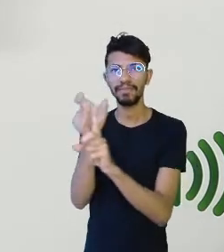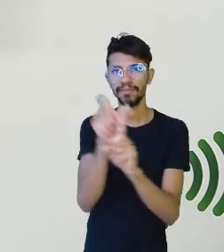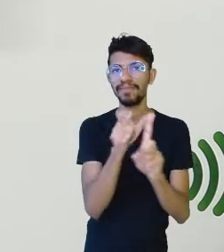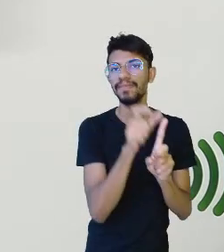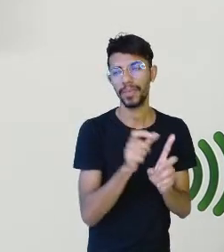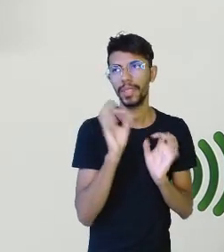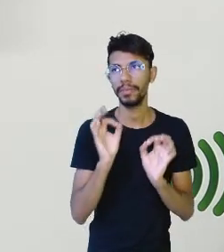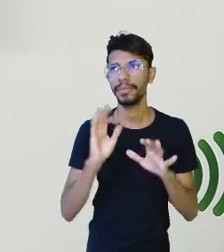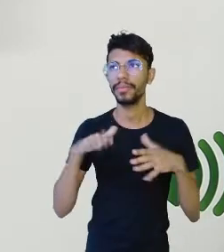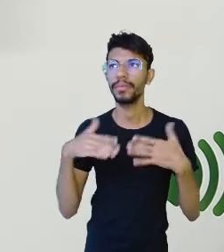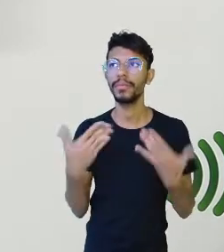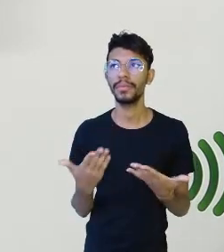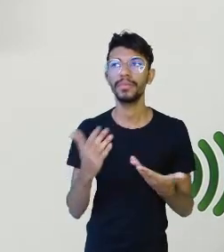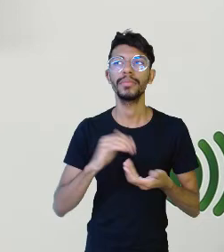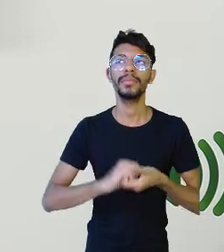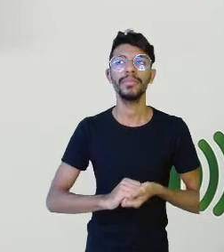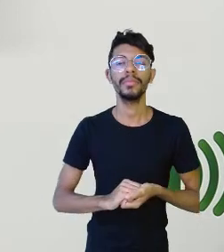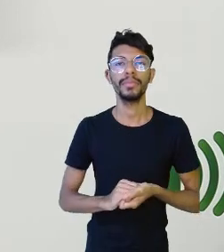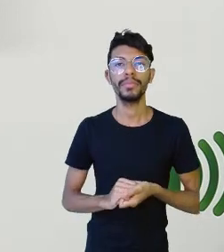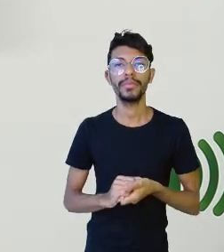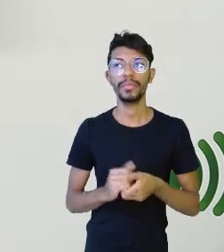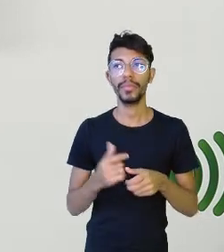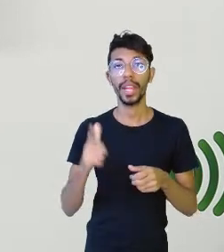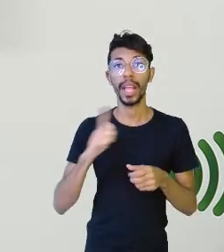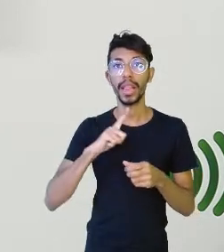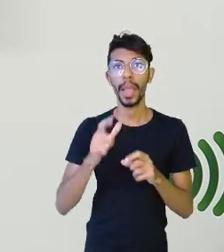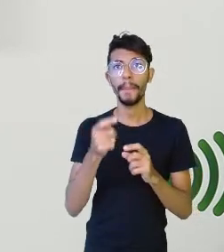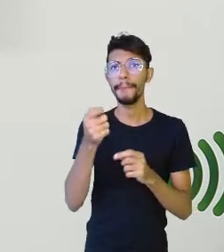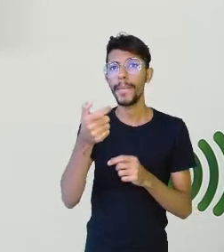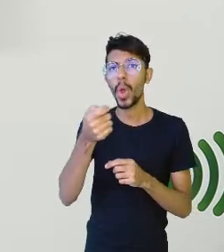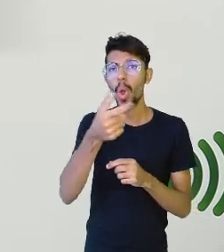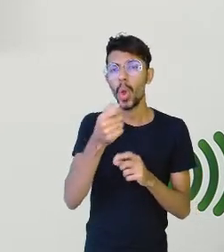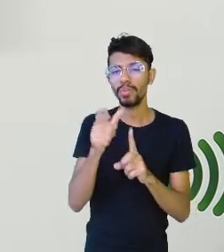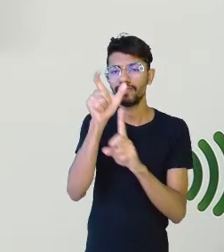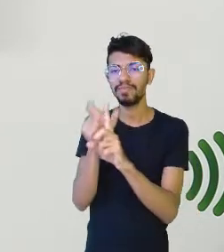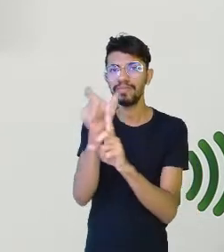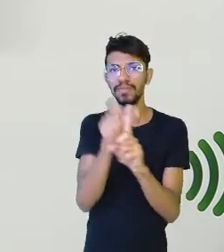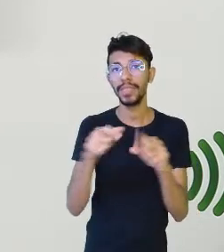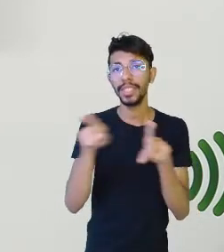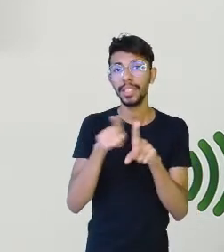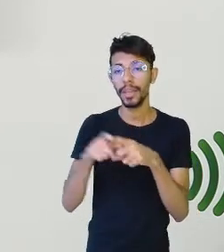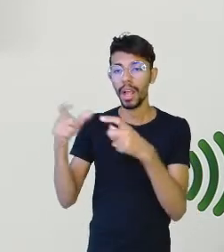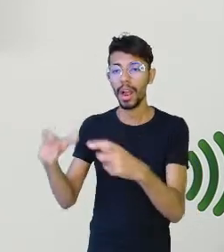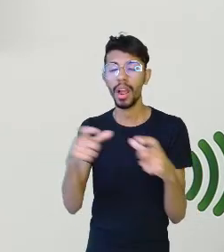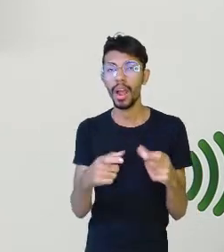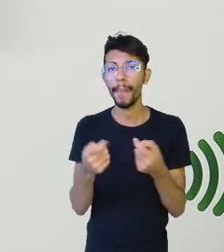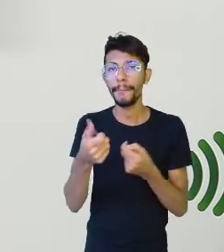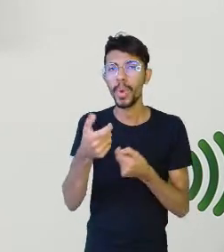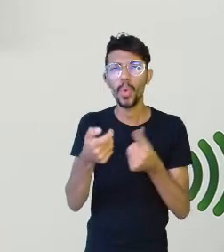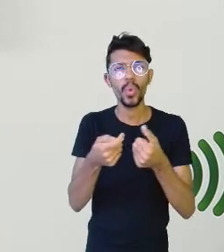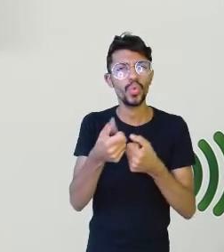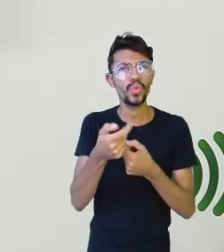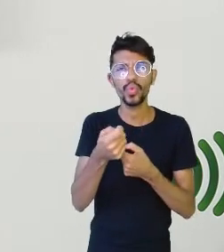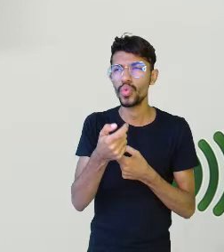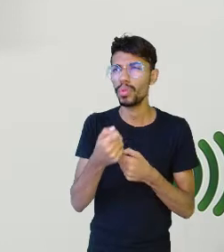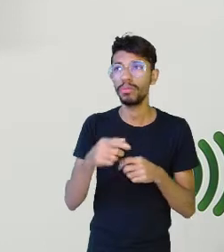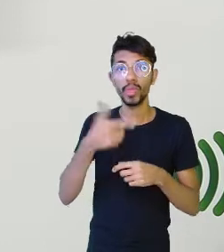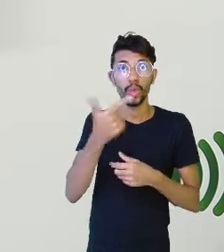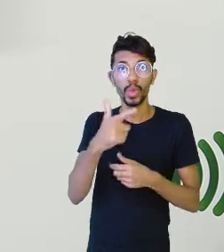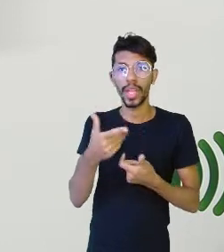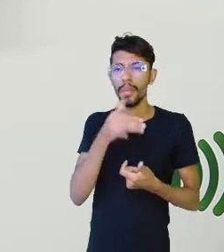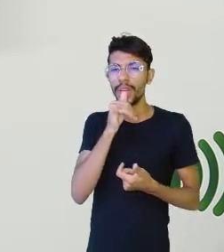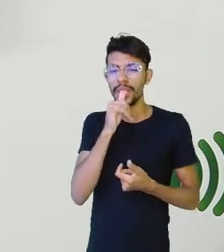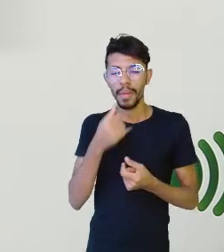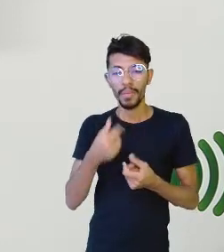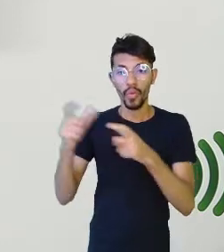conto. Como eu falei anteriormente, há poucos personagens e poucos locais. Não existem muitos locais diferentes que